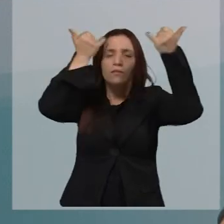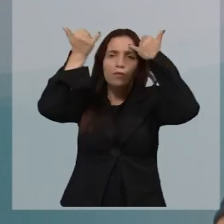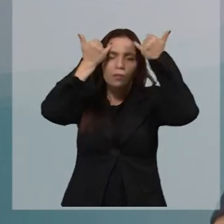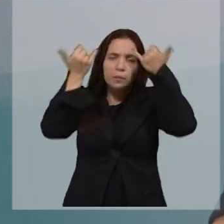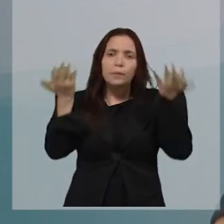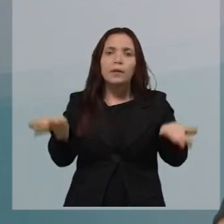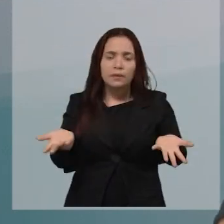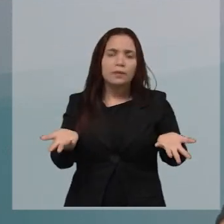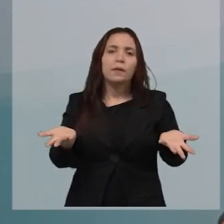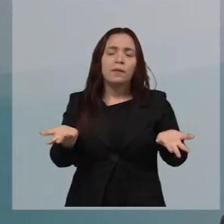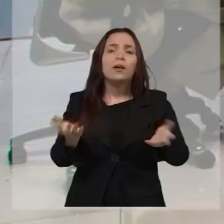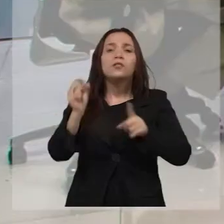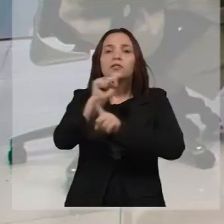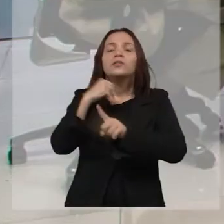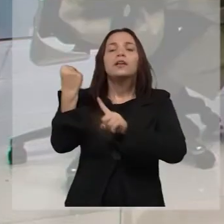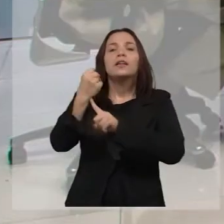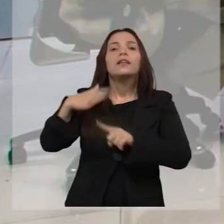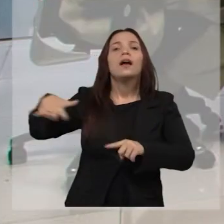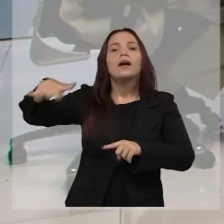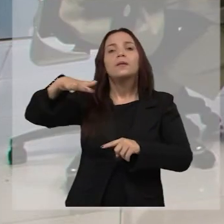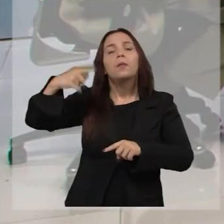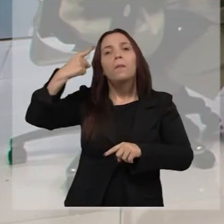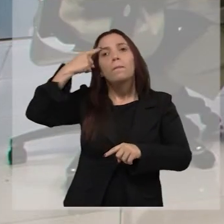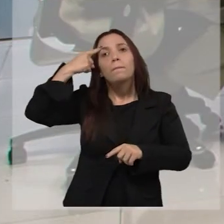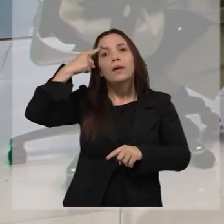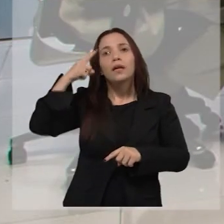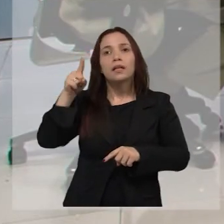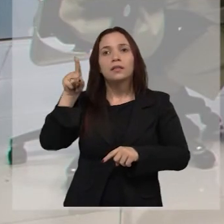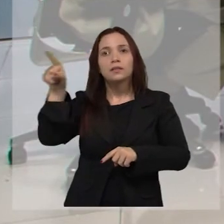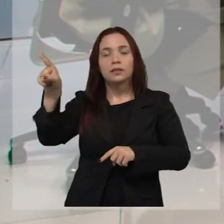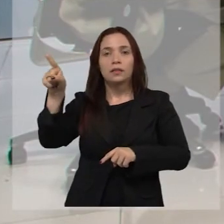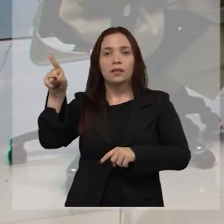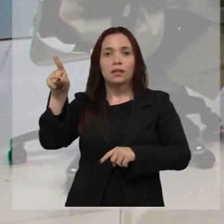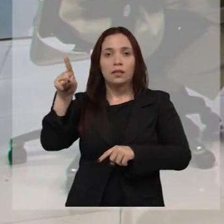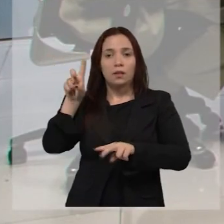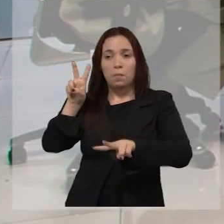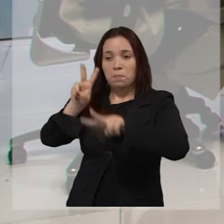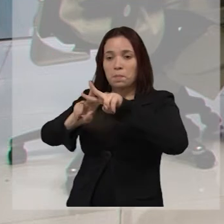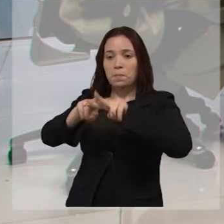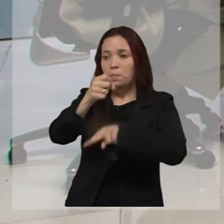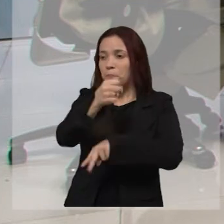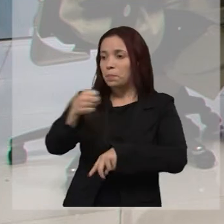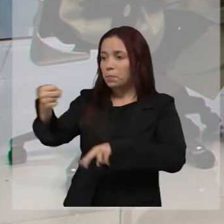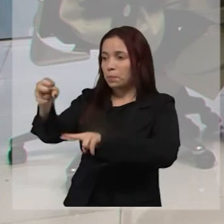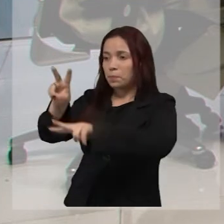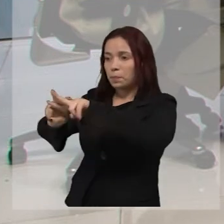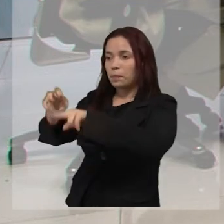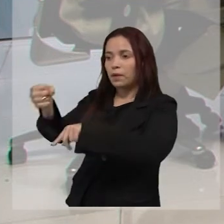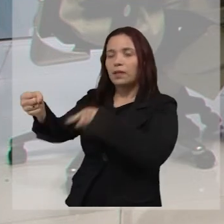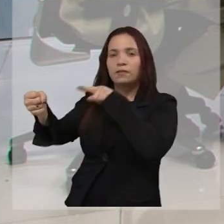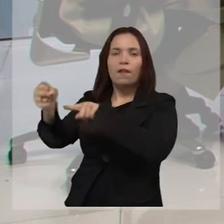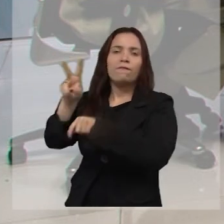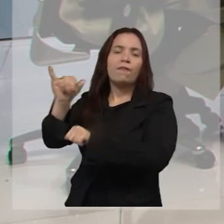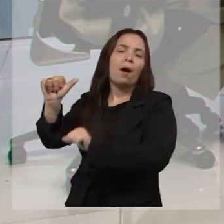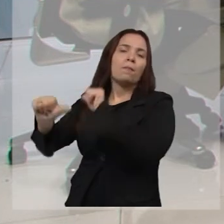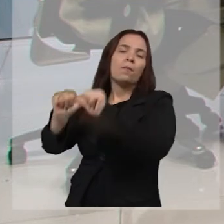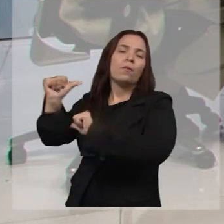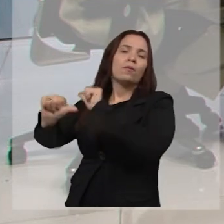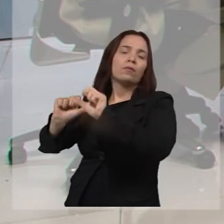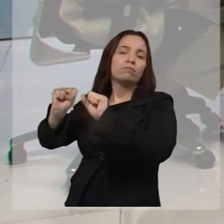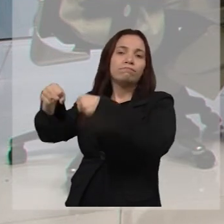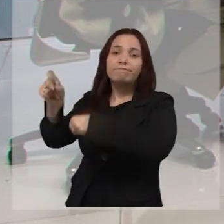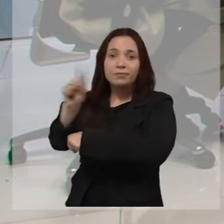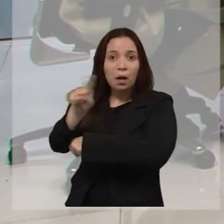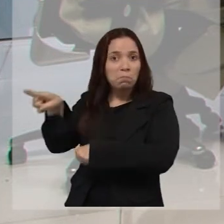tudo. Mas essa é a visão que eu disse. A sociedade pensa que, uma vez esse homem estando lá trancado, o problema está resolvido. Está resolvido. Ao contrário, o